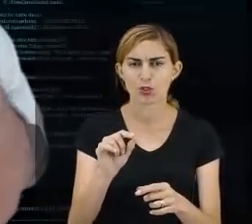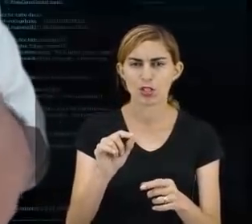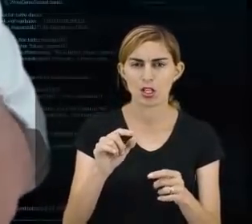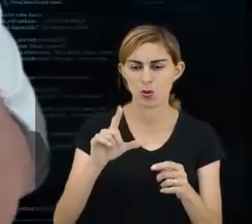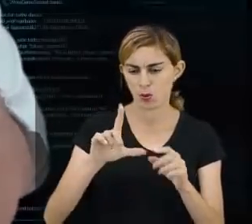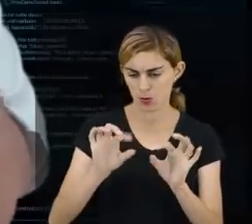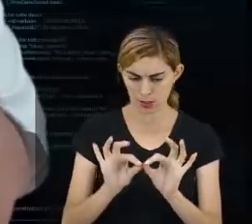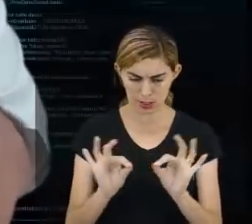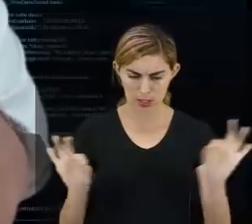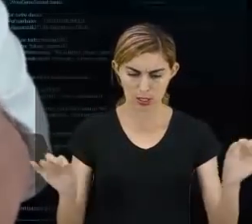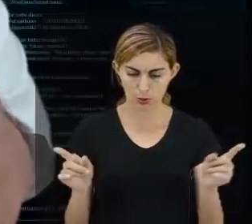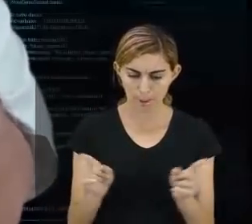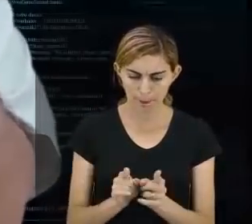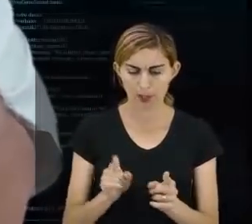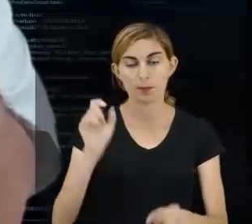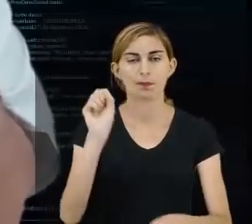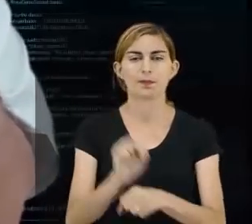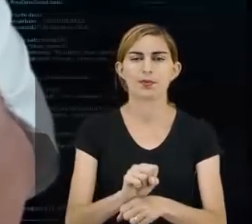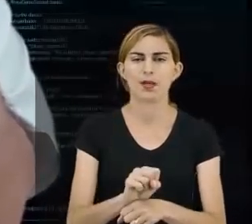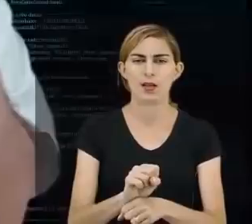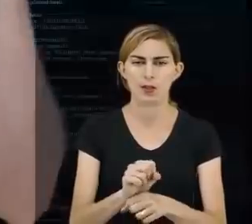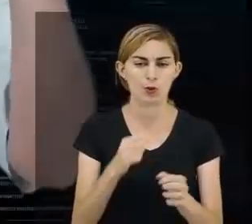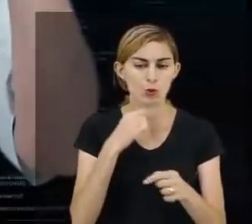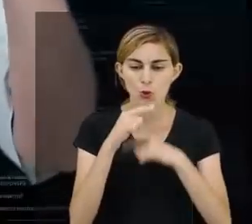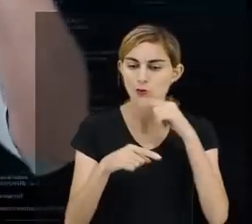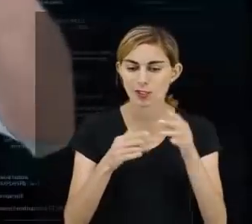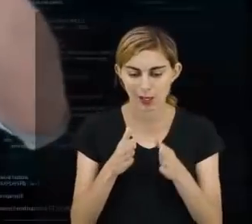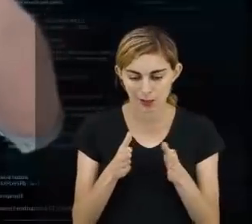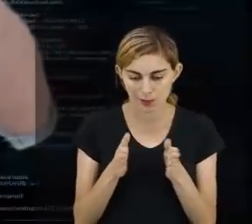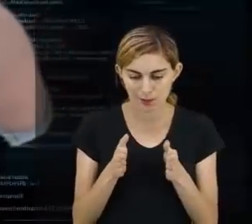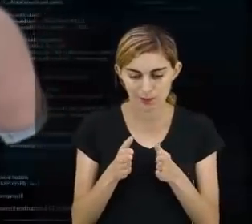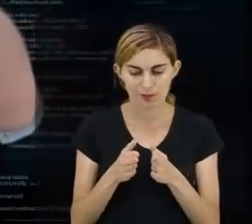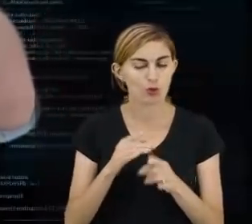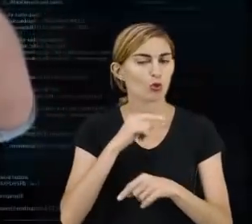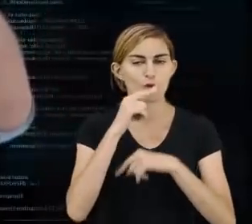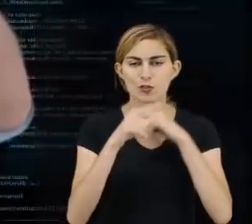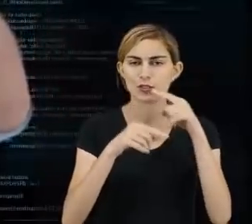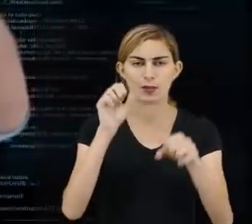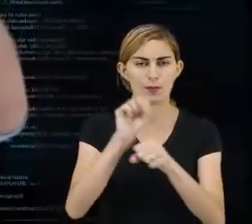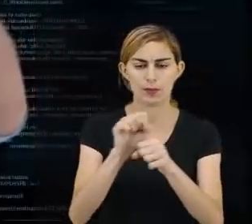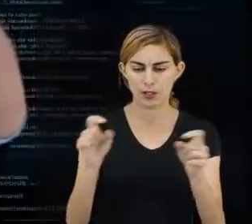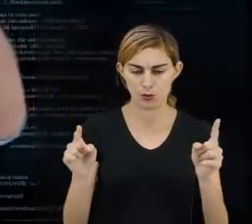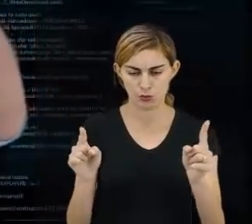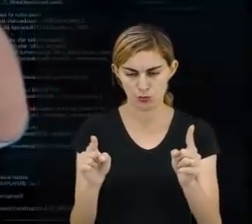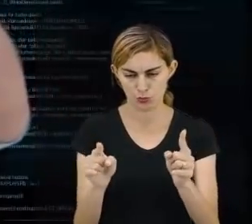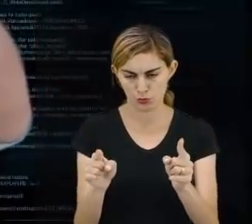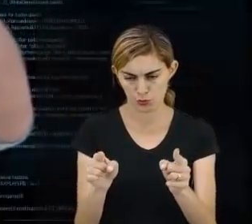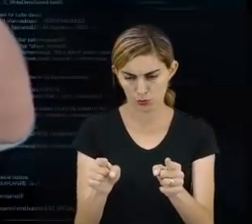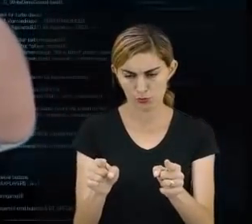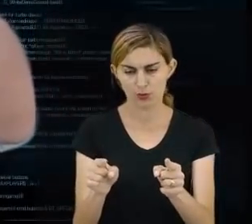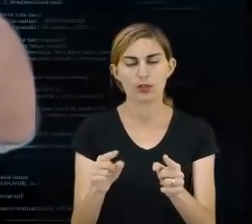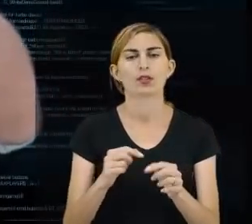propriedade de largura mínima, ele para. E aí ele não exibe mais, né? Ele vai